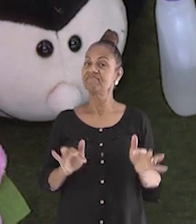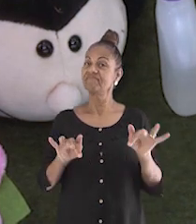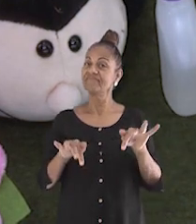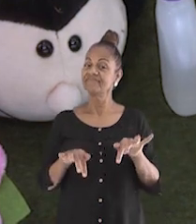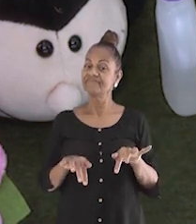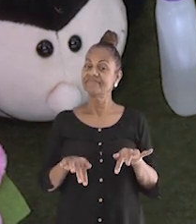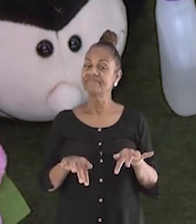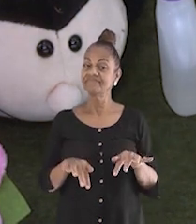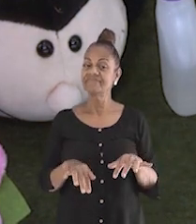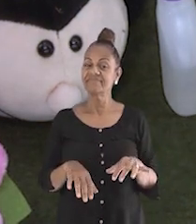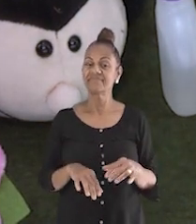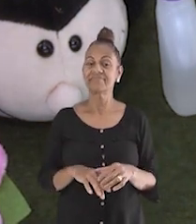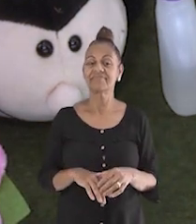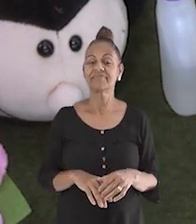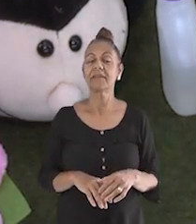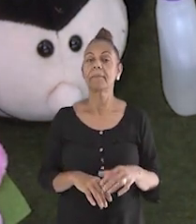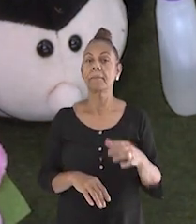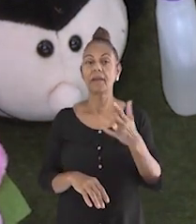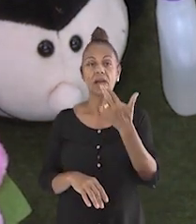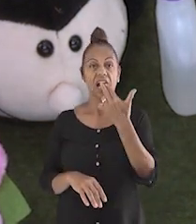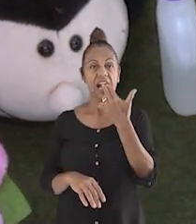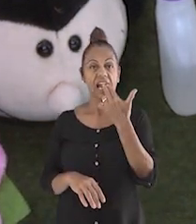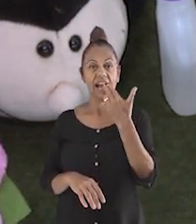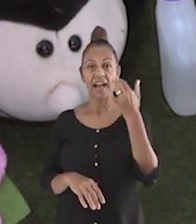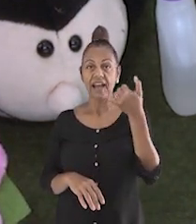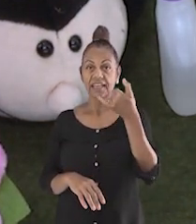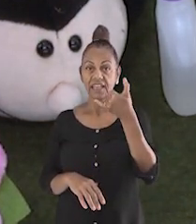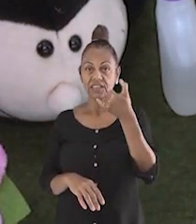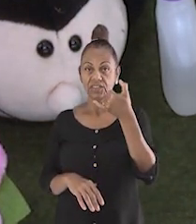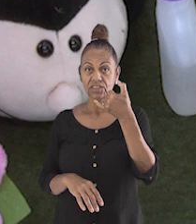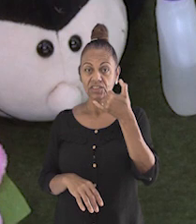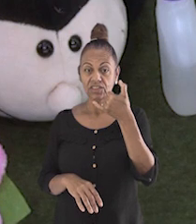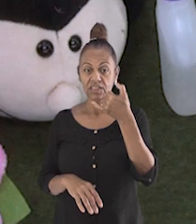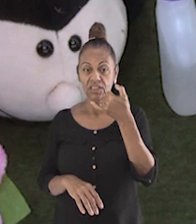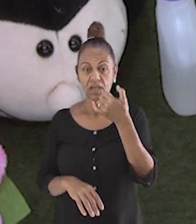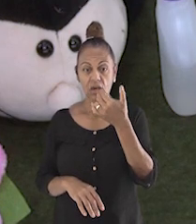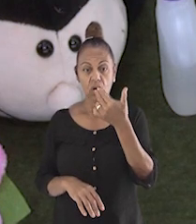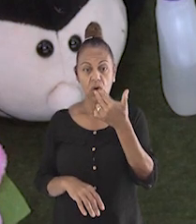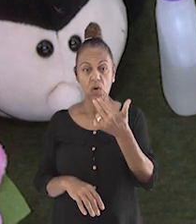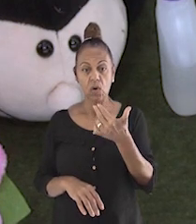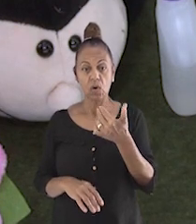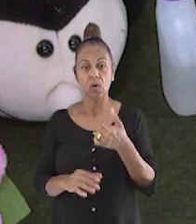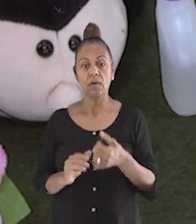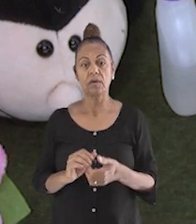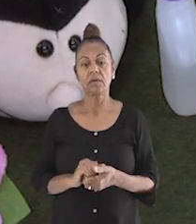E para finalizar, pegue a sua canetinha,